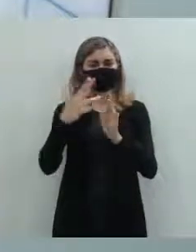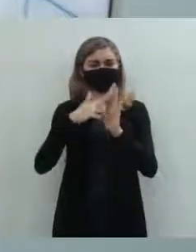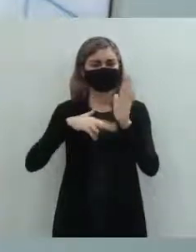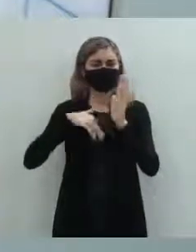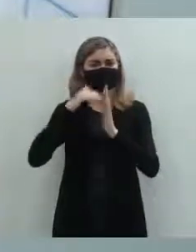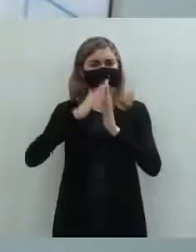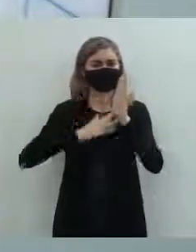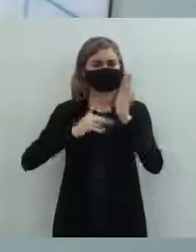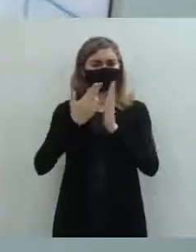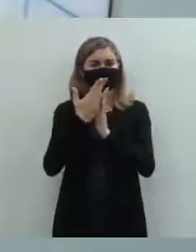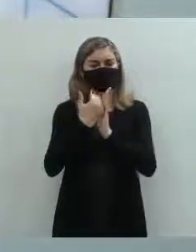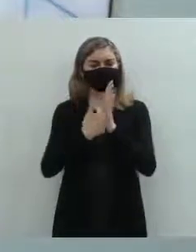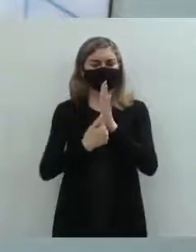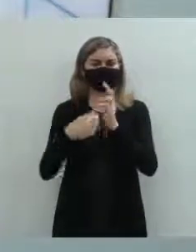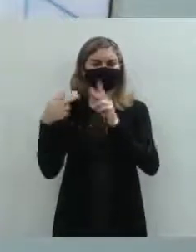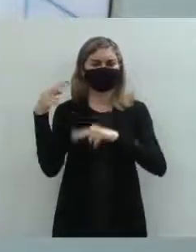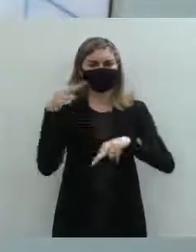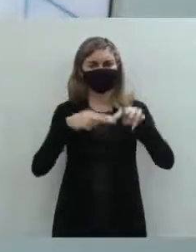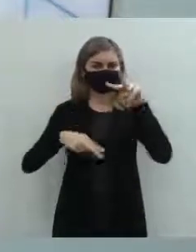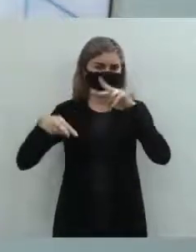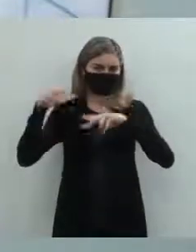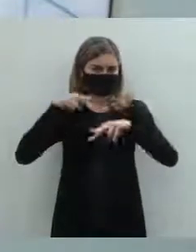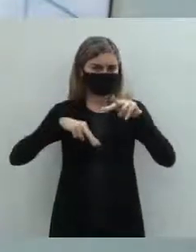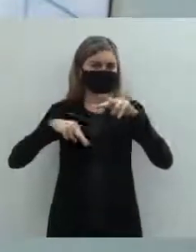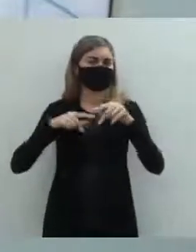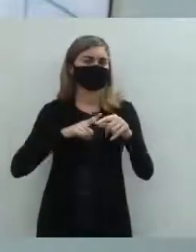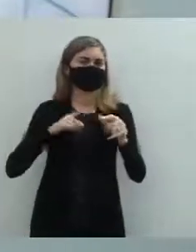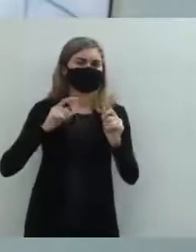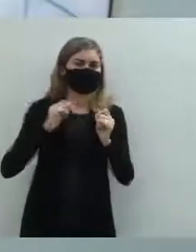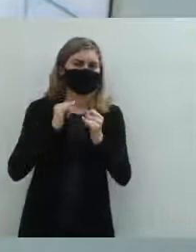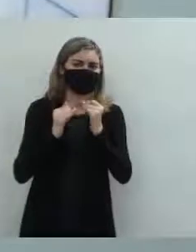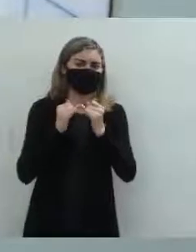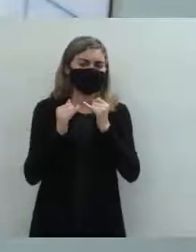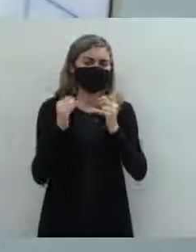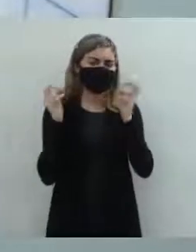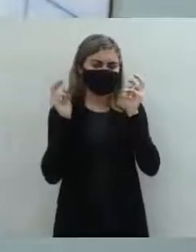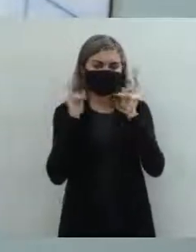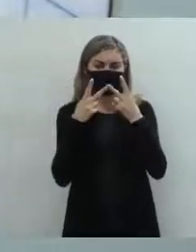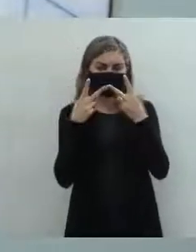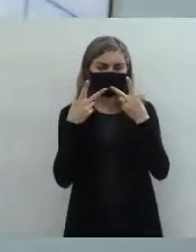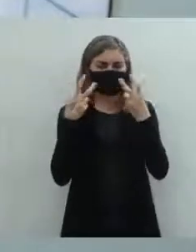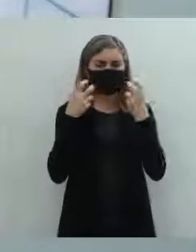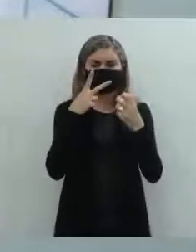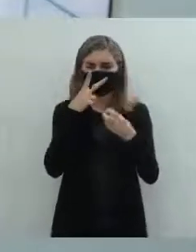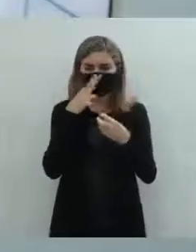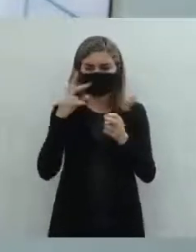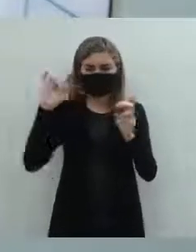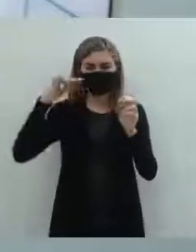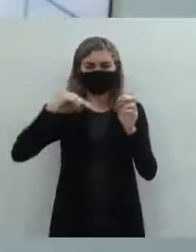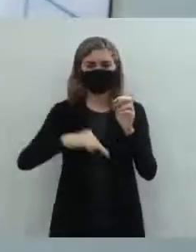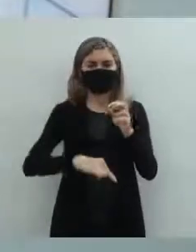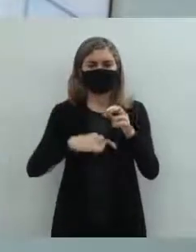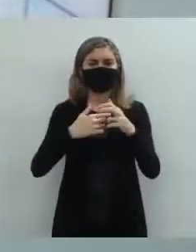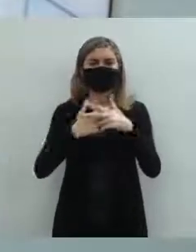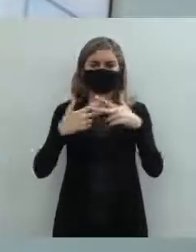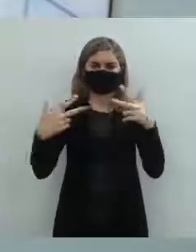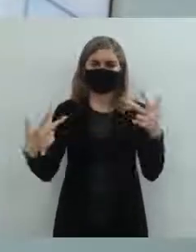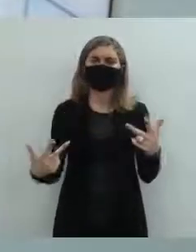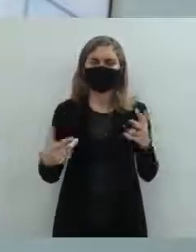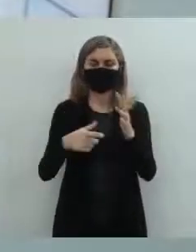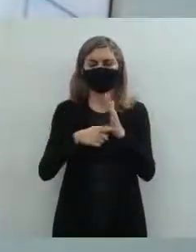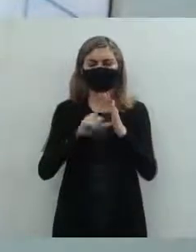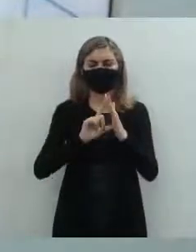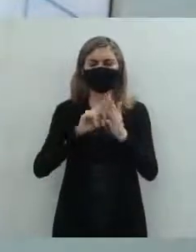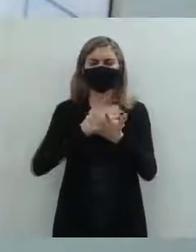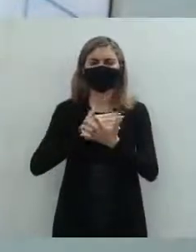para poder visualizar isso daí, e a gente tem a impressão de que a gente está vendo a profundidade das coisas. Mas antes de começar a falar sobre